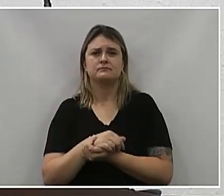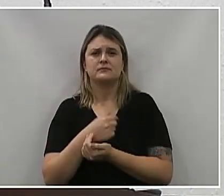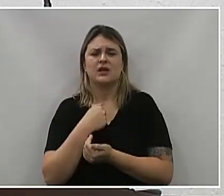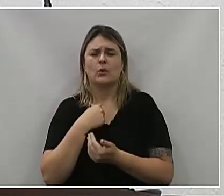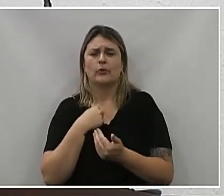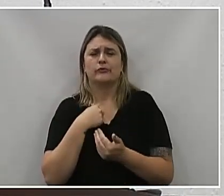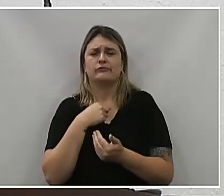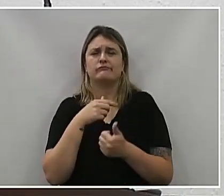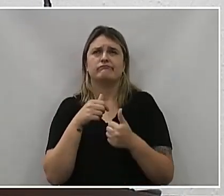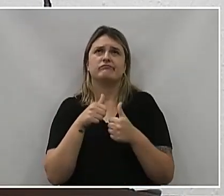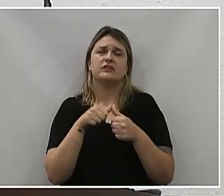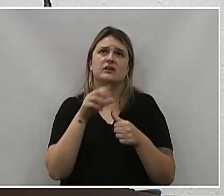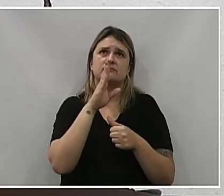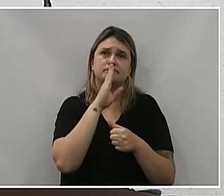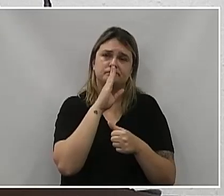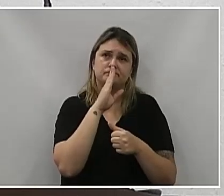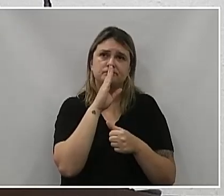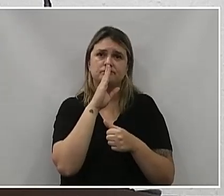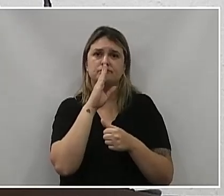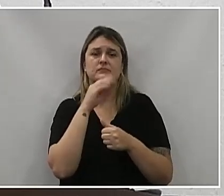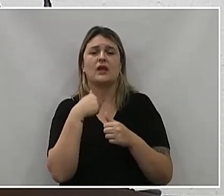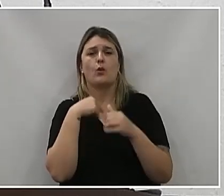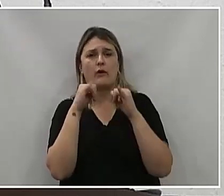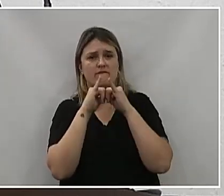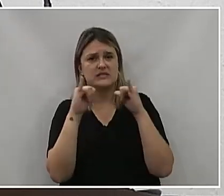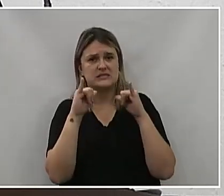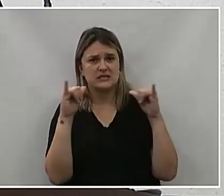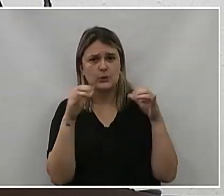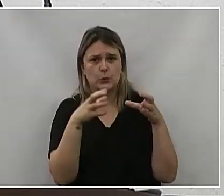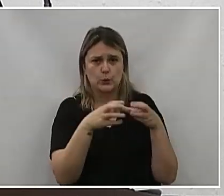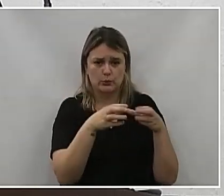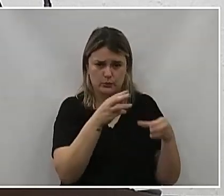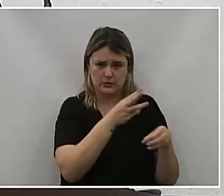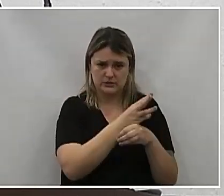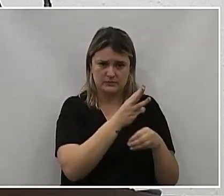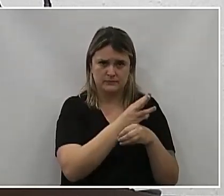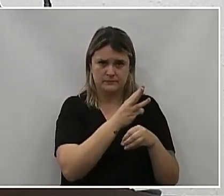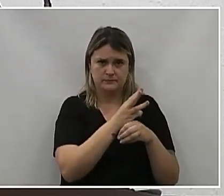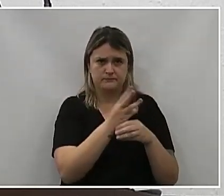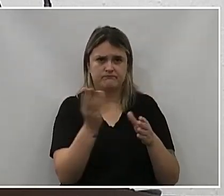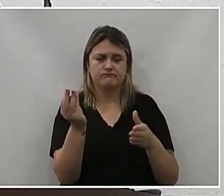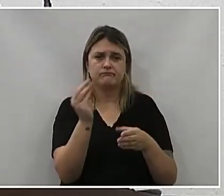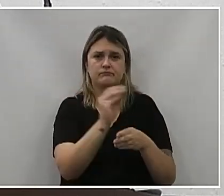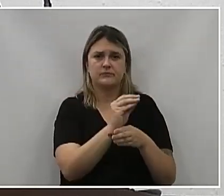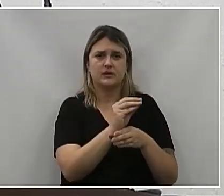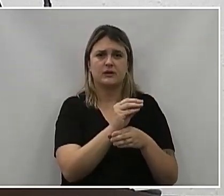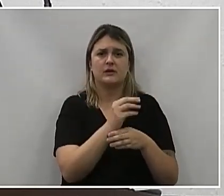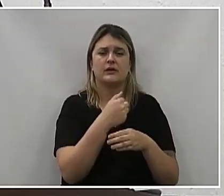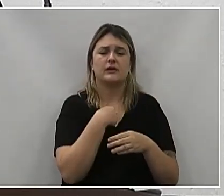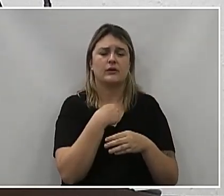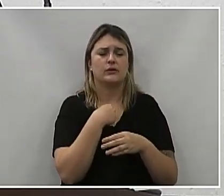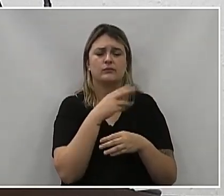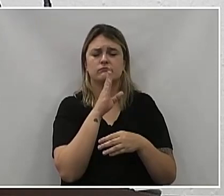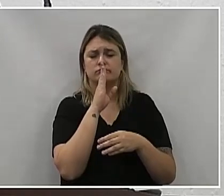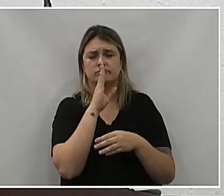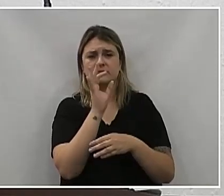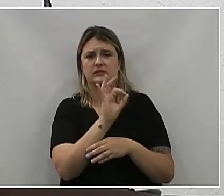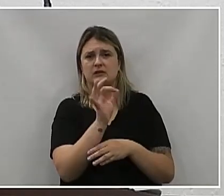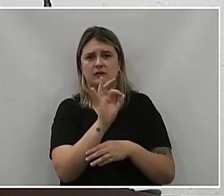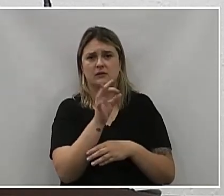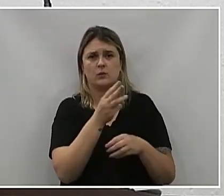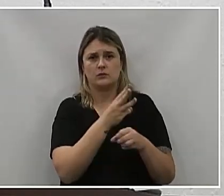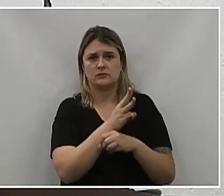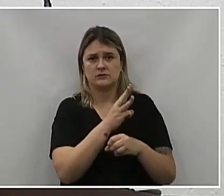me manifestei pelo seguinte, eu avisei no grupo, a única coisa que eu coloquei, me colocaram num grupo lá, eu não me manifesto em grupo de